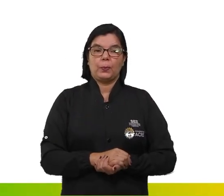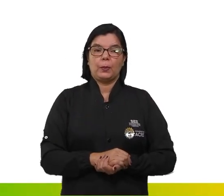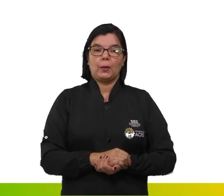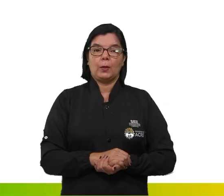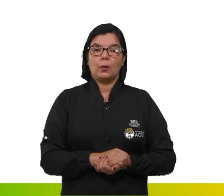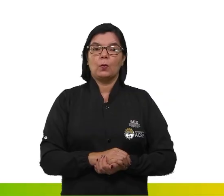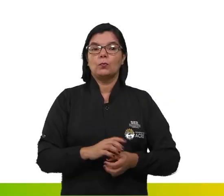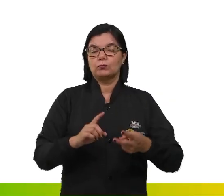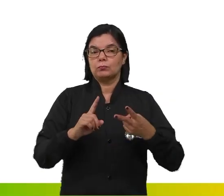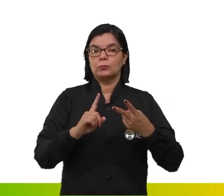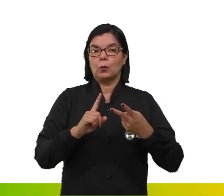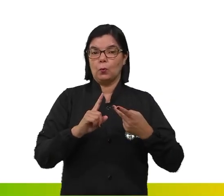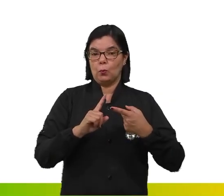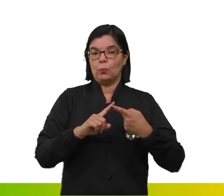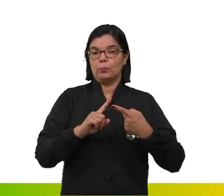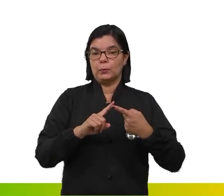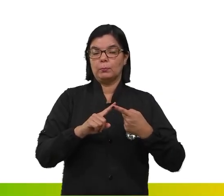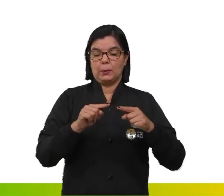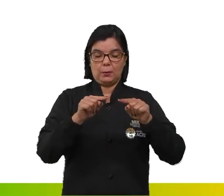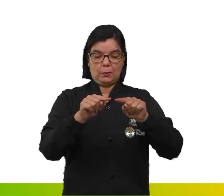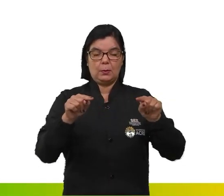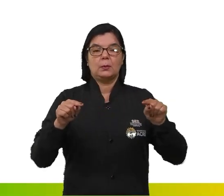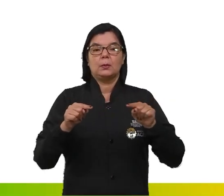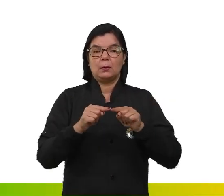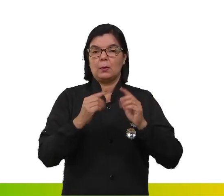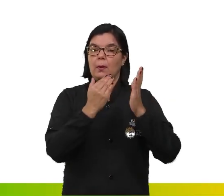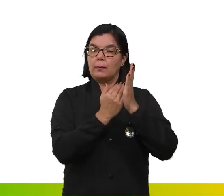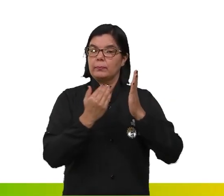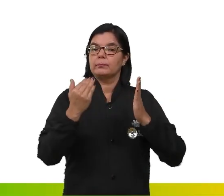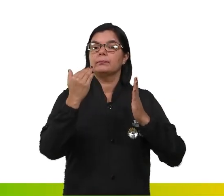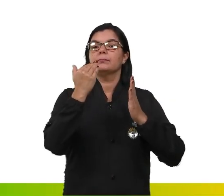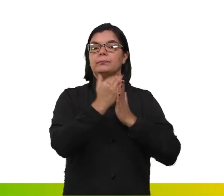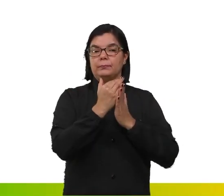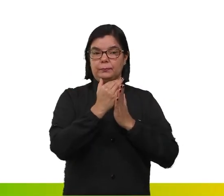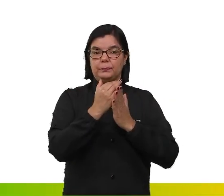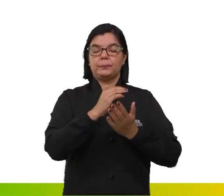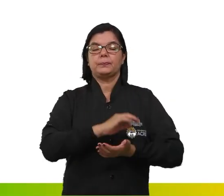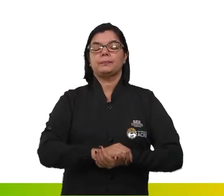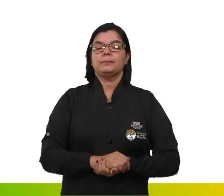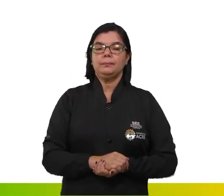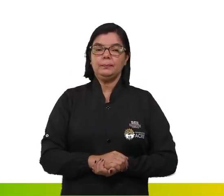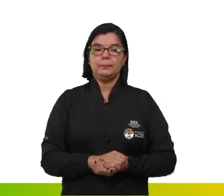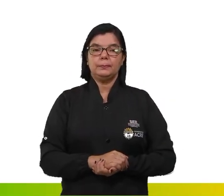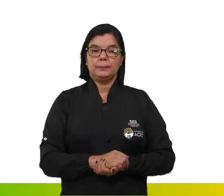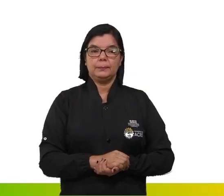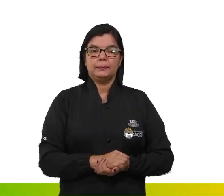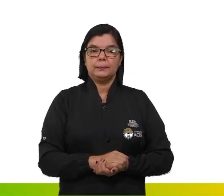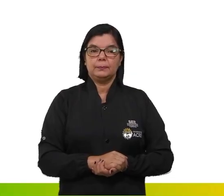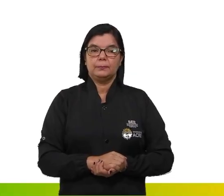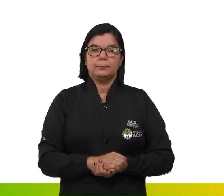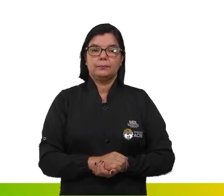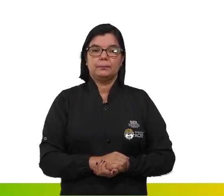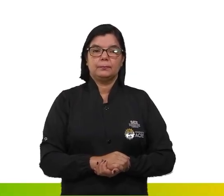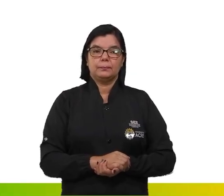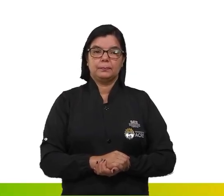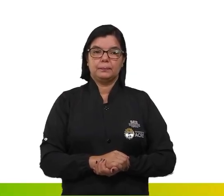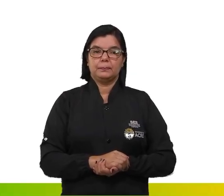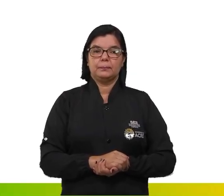terreno é maior. Primeiro terreno é maior.